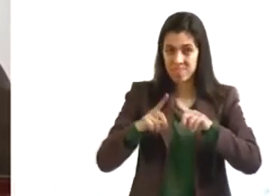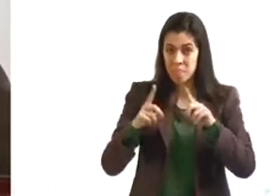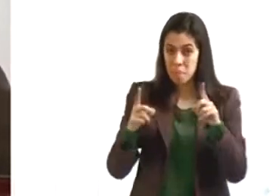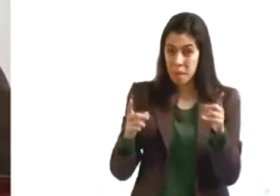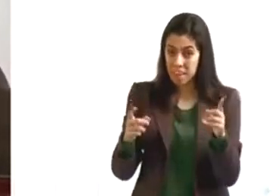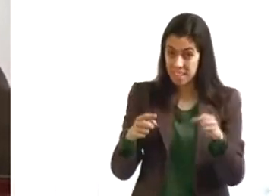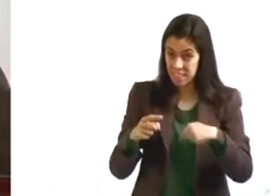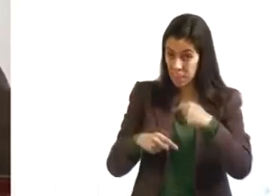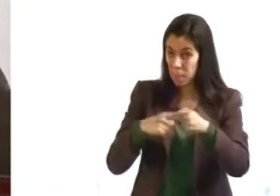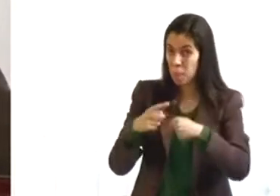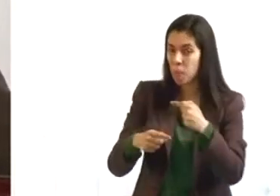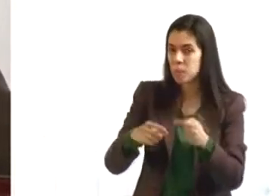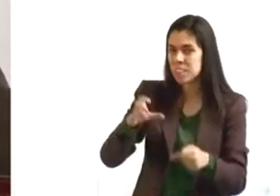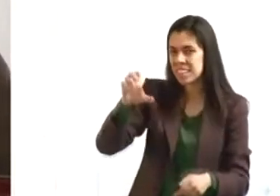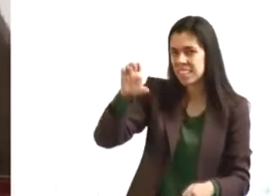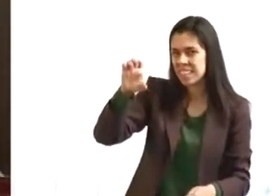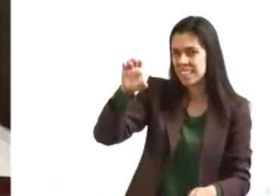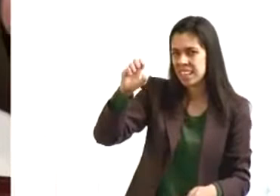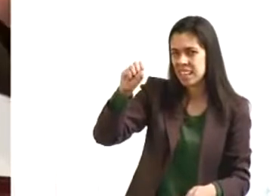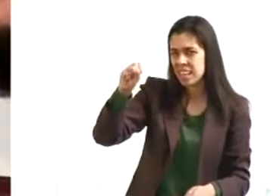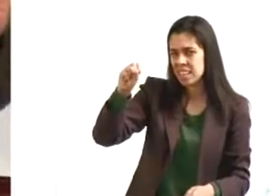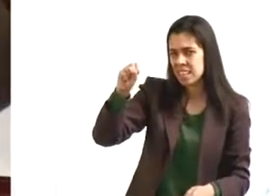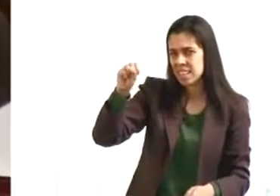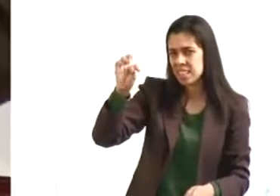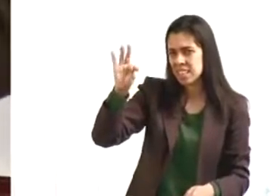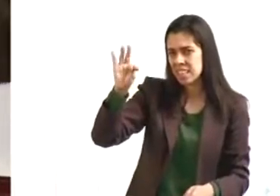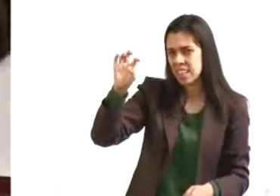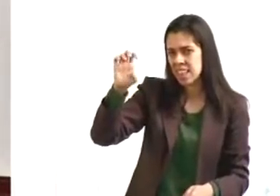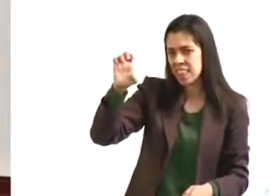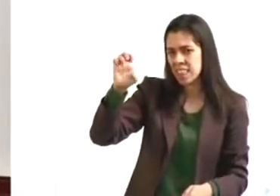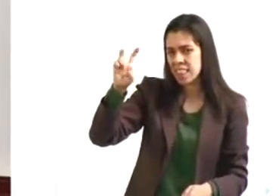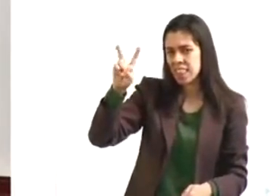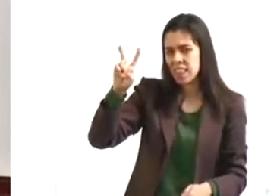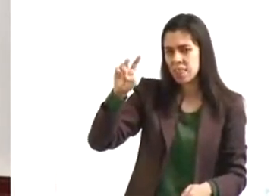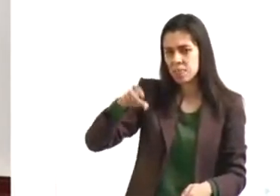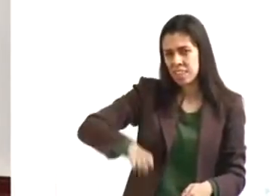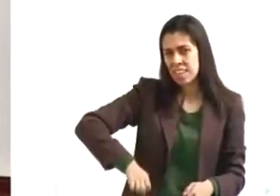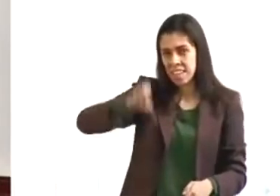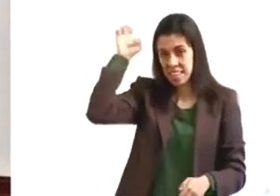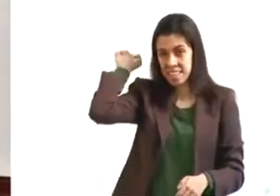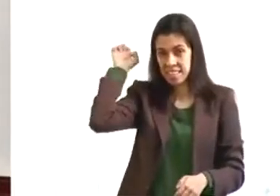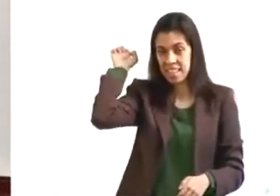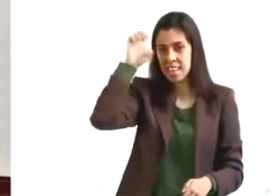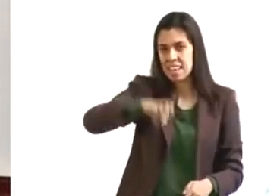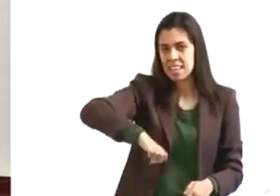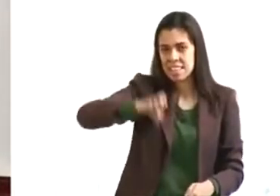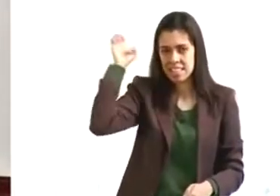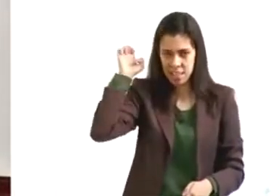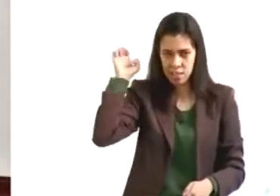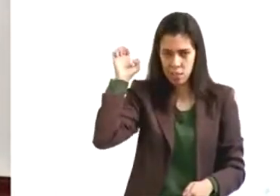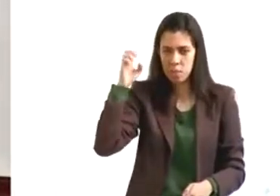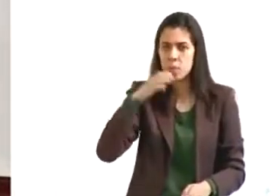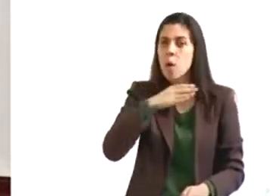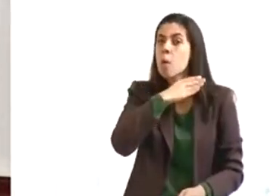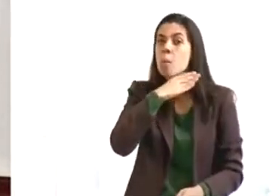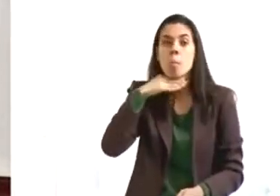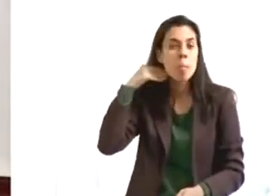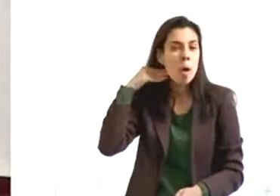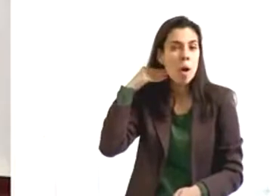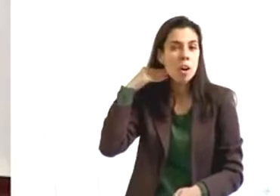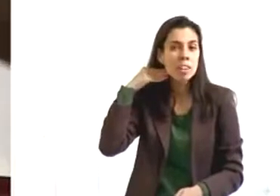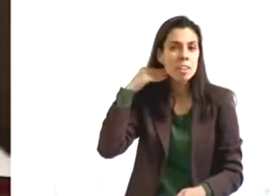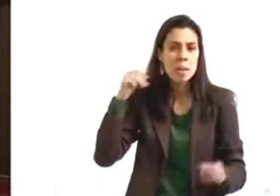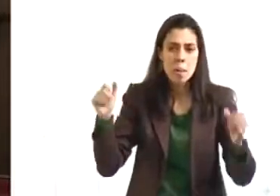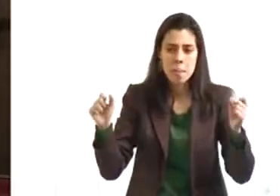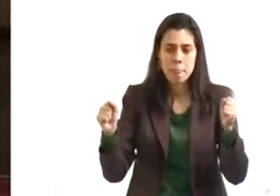Estevão. Atos 8:1 diz então que houve uma grande perseguição em Jerusalém, e exceto os apóstolos, todos